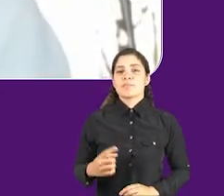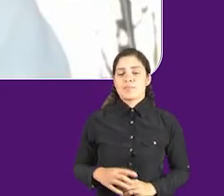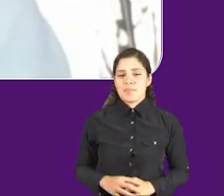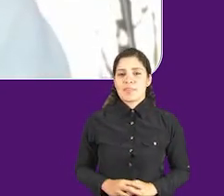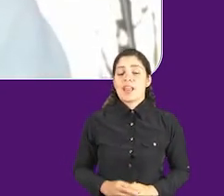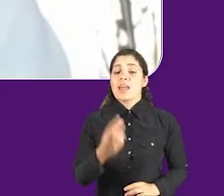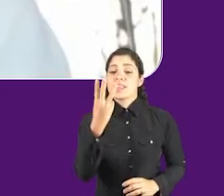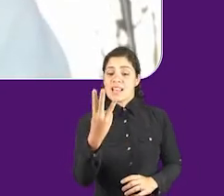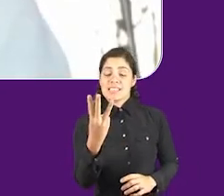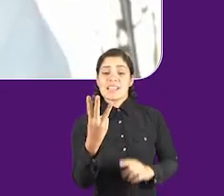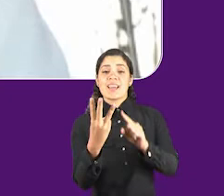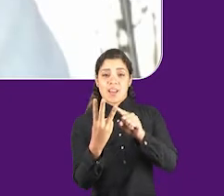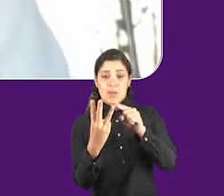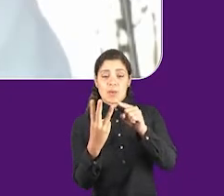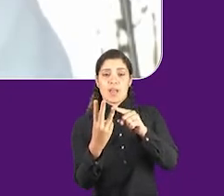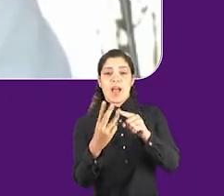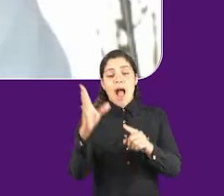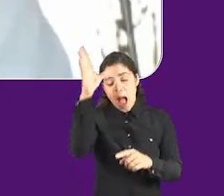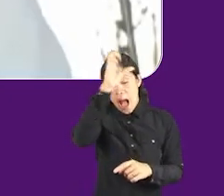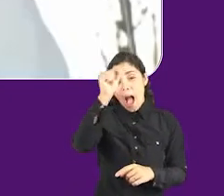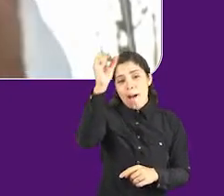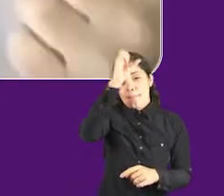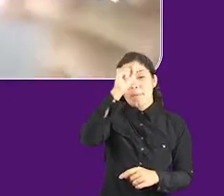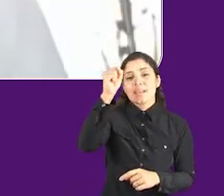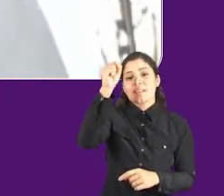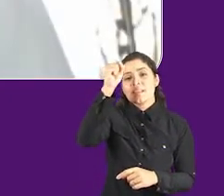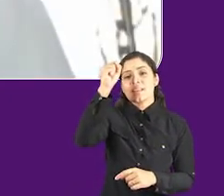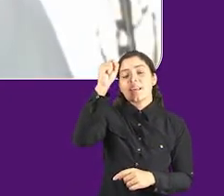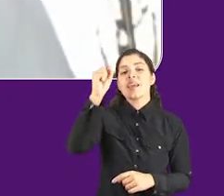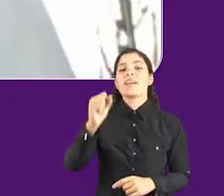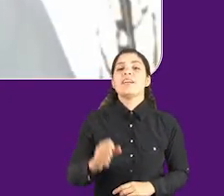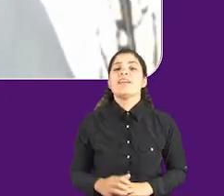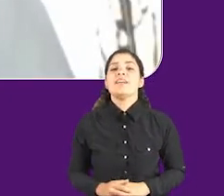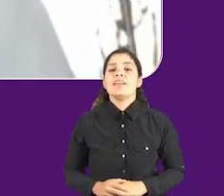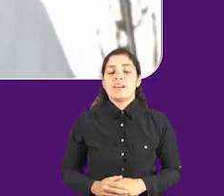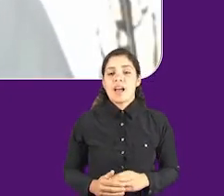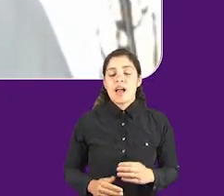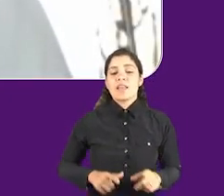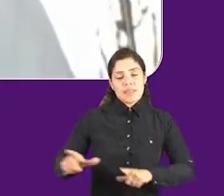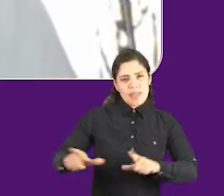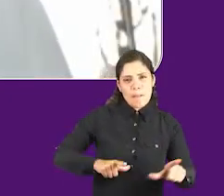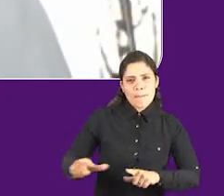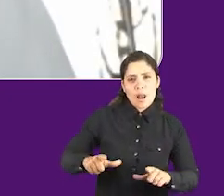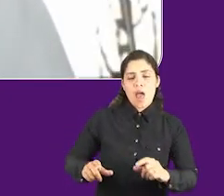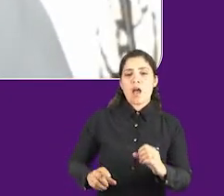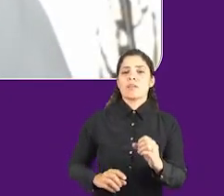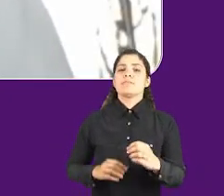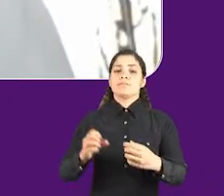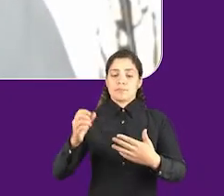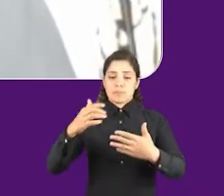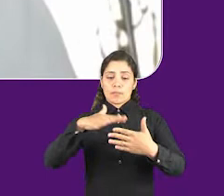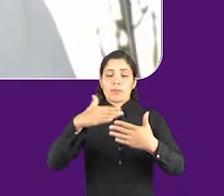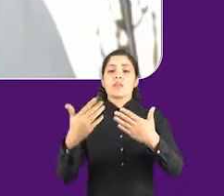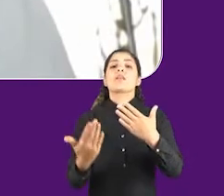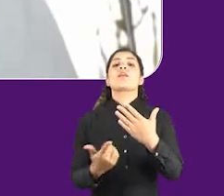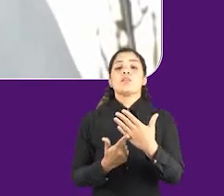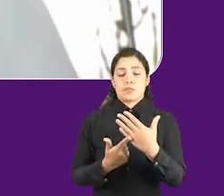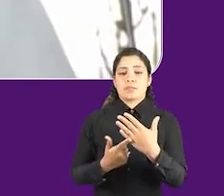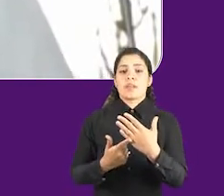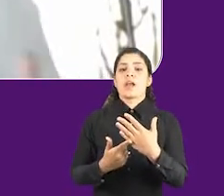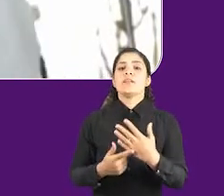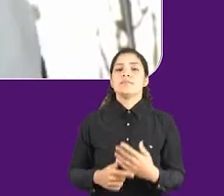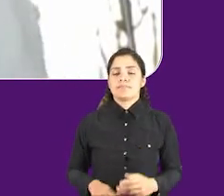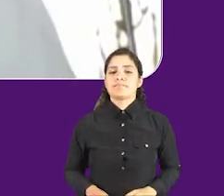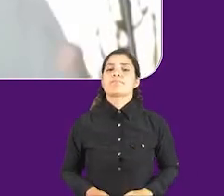tinha Nacional até que será coisa aprender o nosso time a a trabalhar com as redes sociais